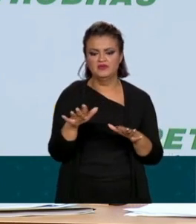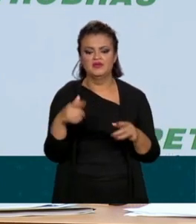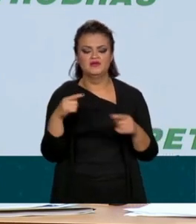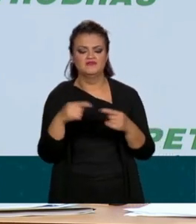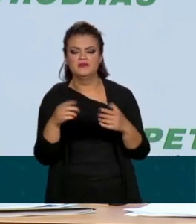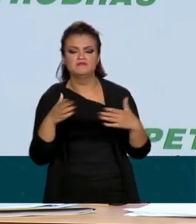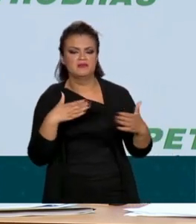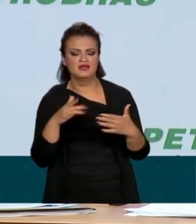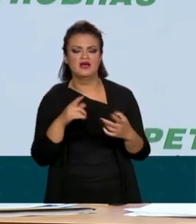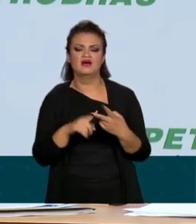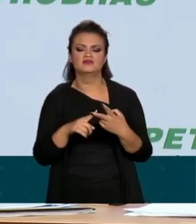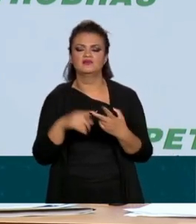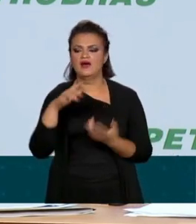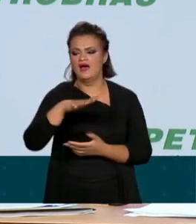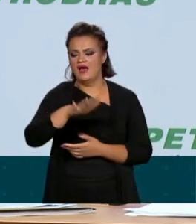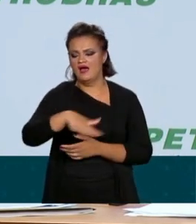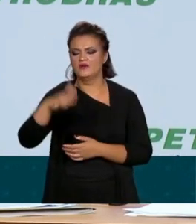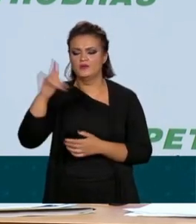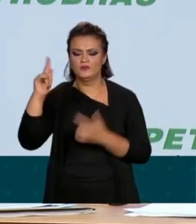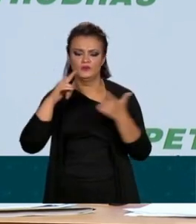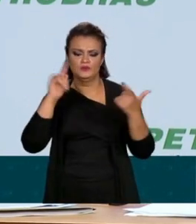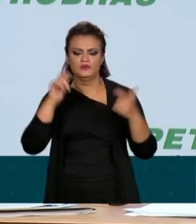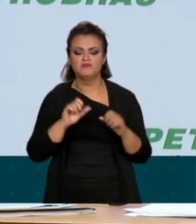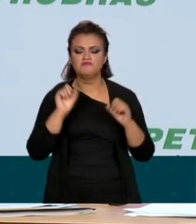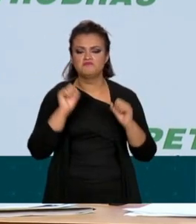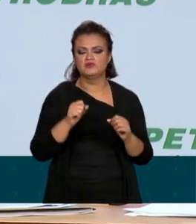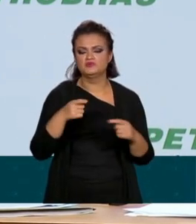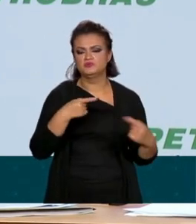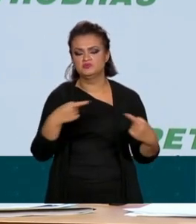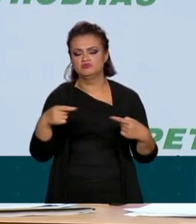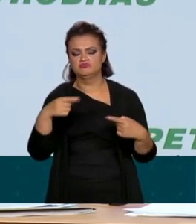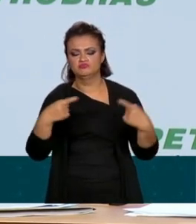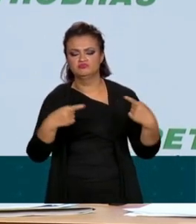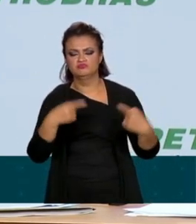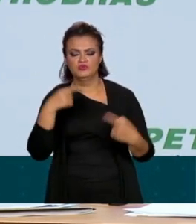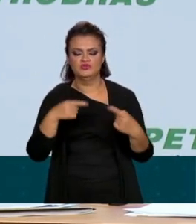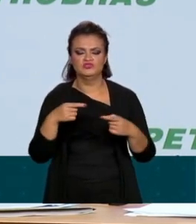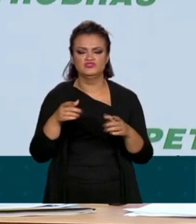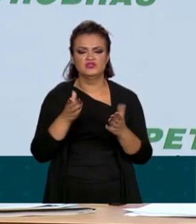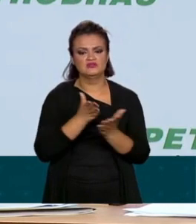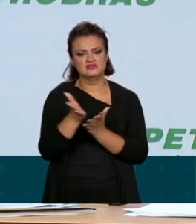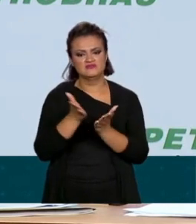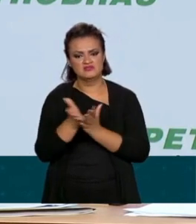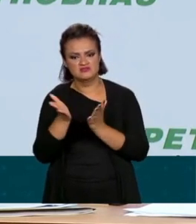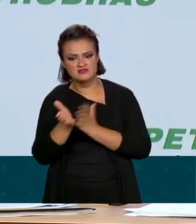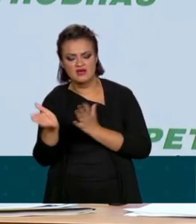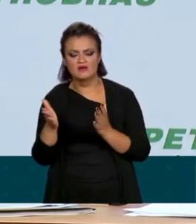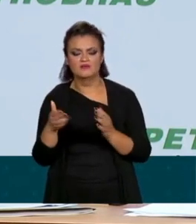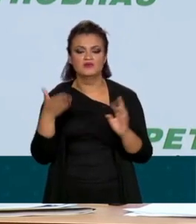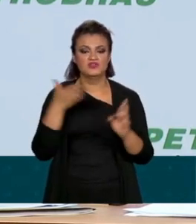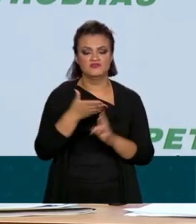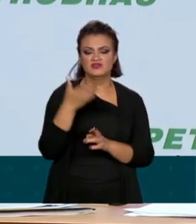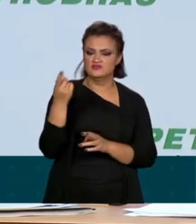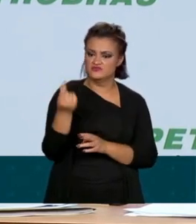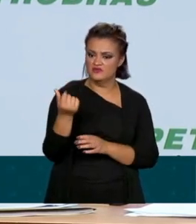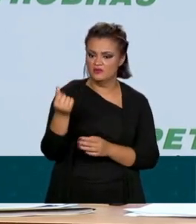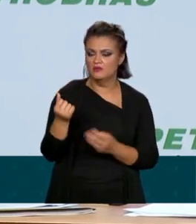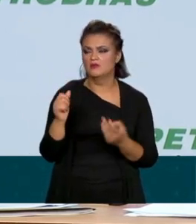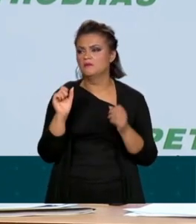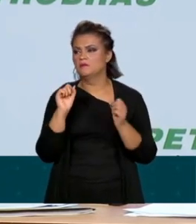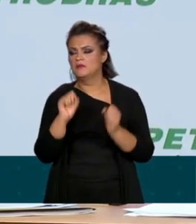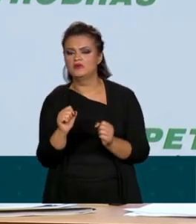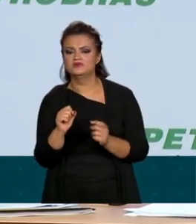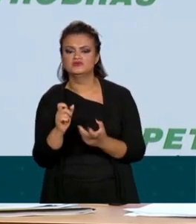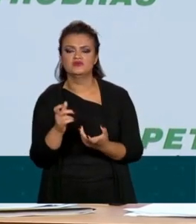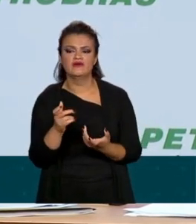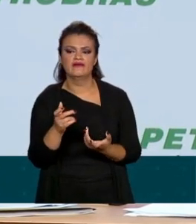para o mercado, vale para outros segmentos. Então pode ser uma política transversal, pode ser uma política de referência de preços, pode ser uma